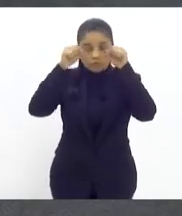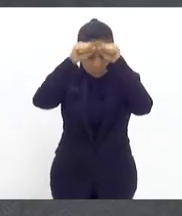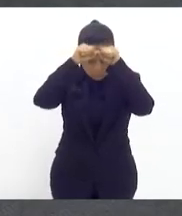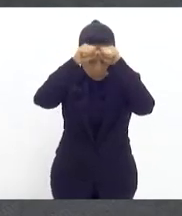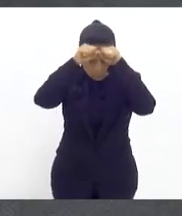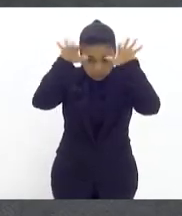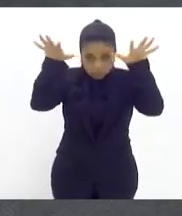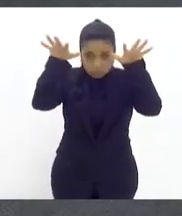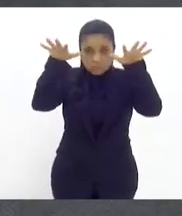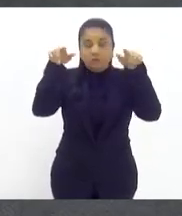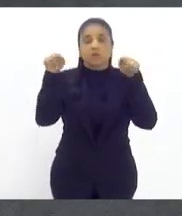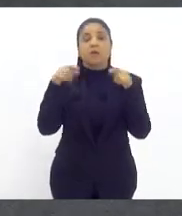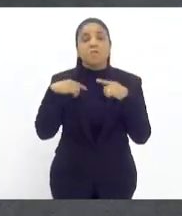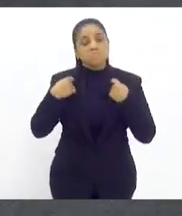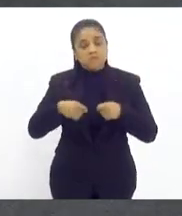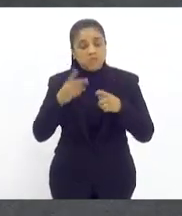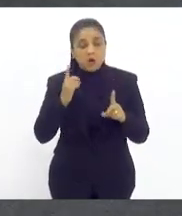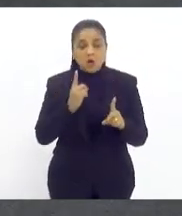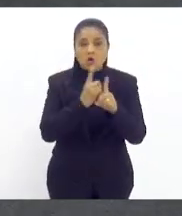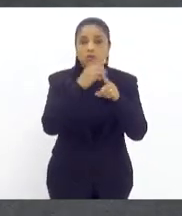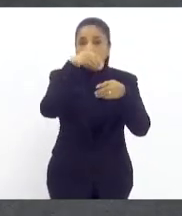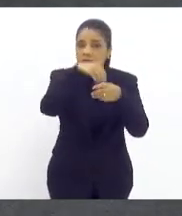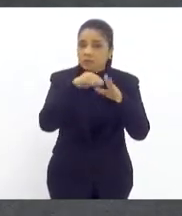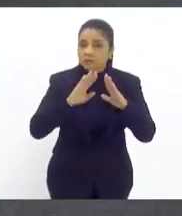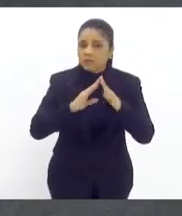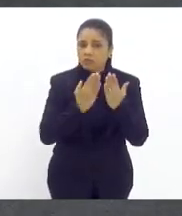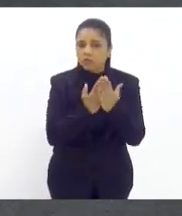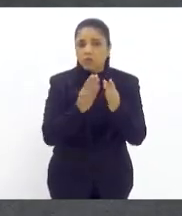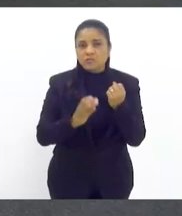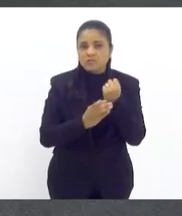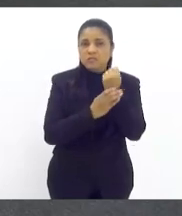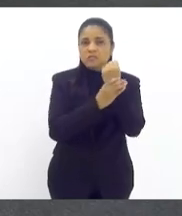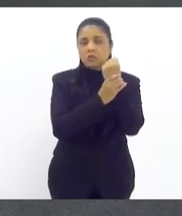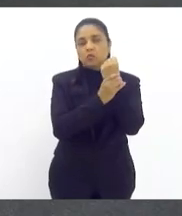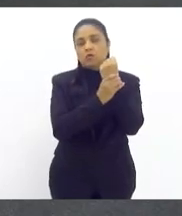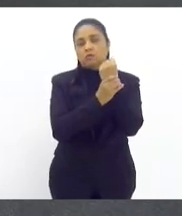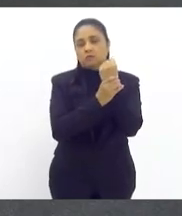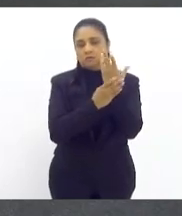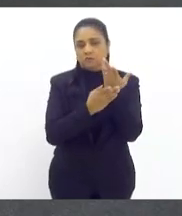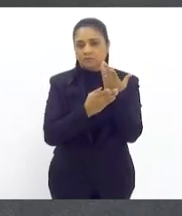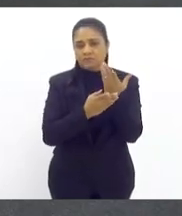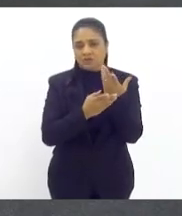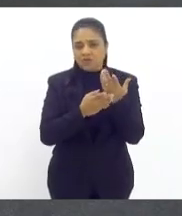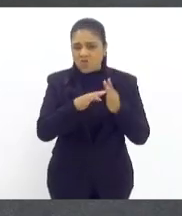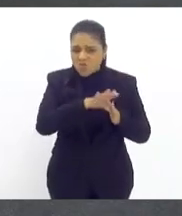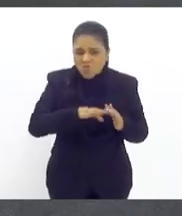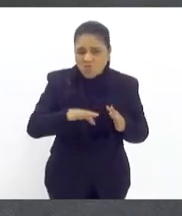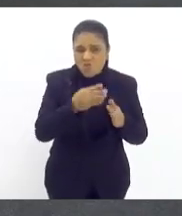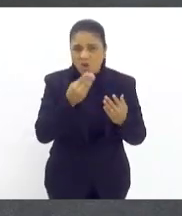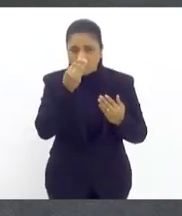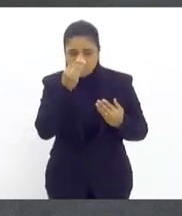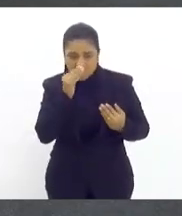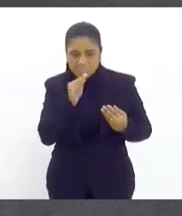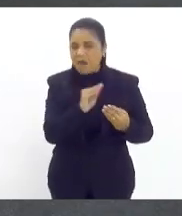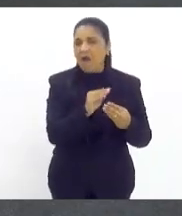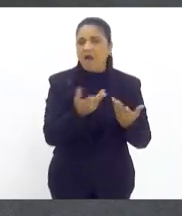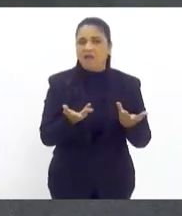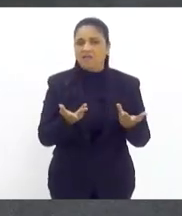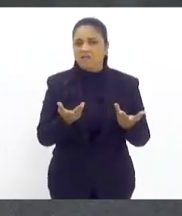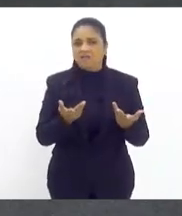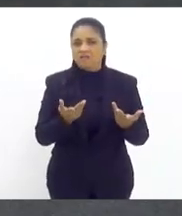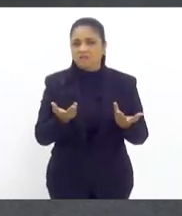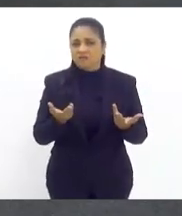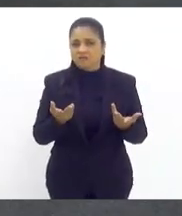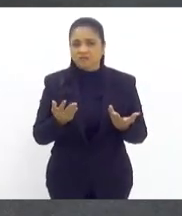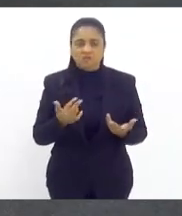encontrar na escola segurança e dignidade e não um ambiente hostil que não sabe tratar a situação em que eles estão vivendo